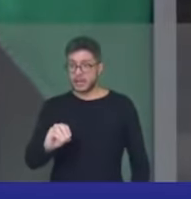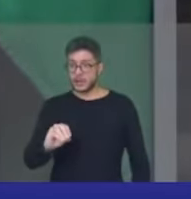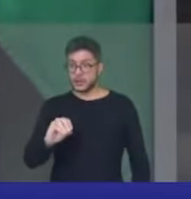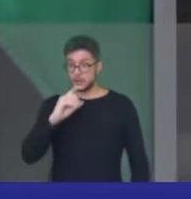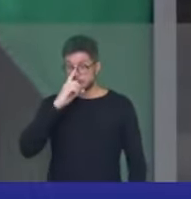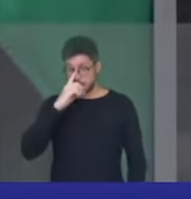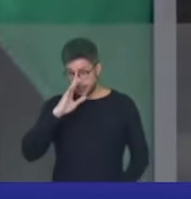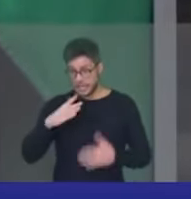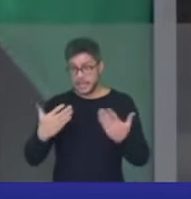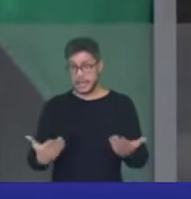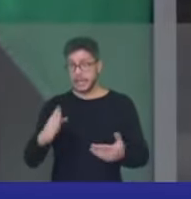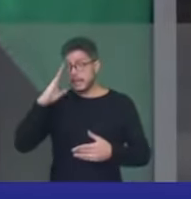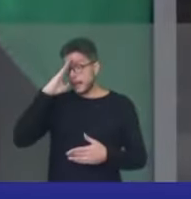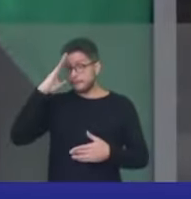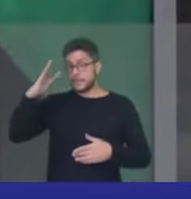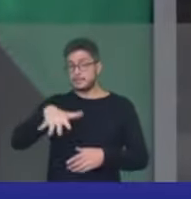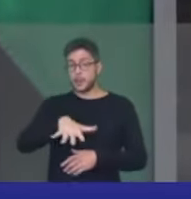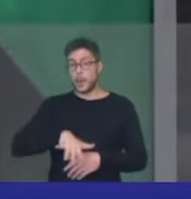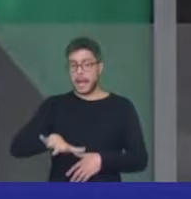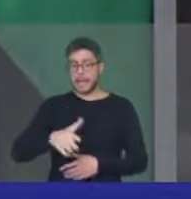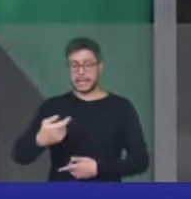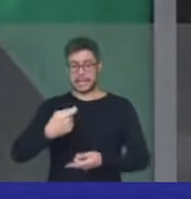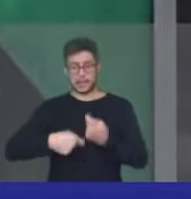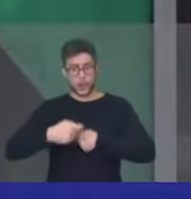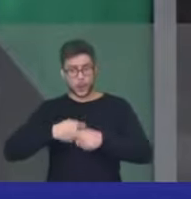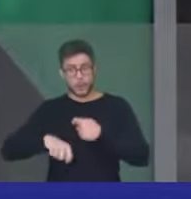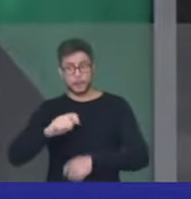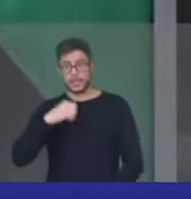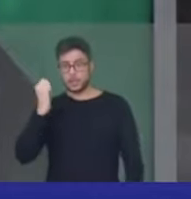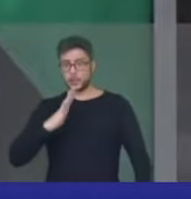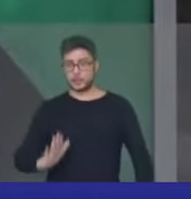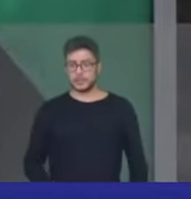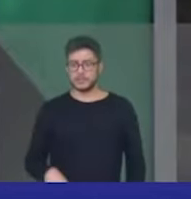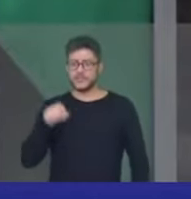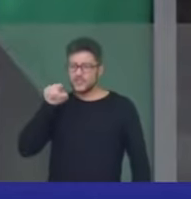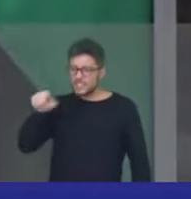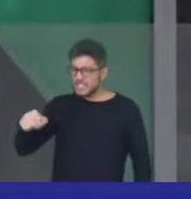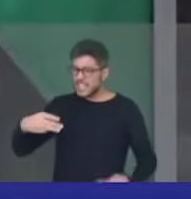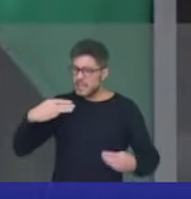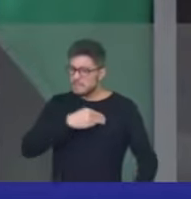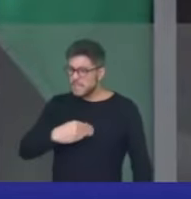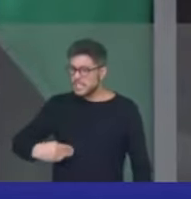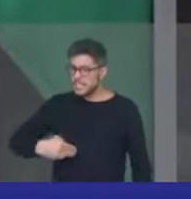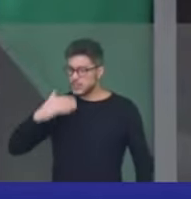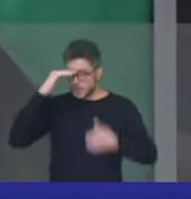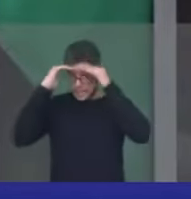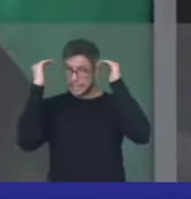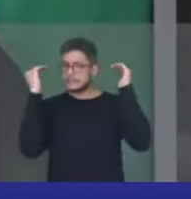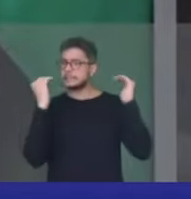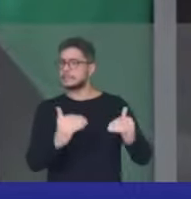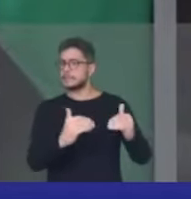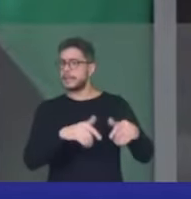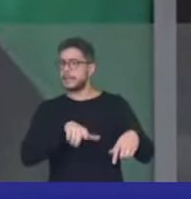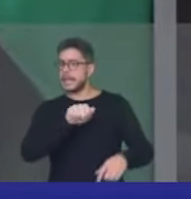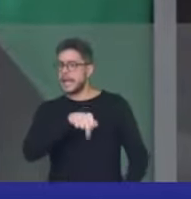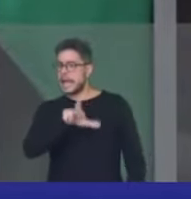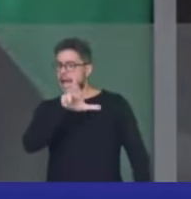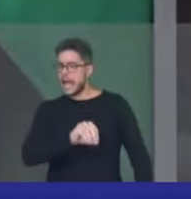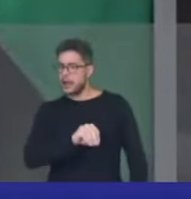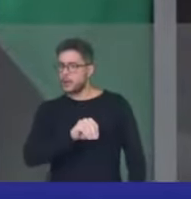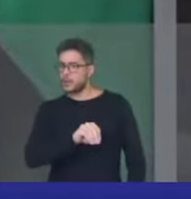e move esse país respeite o Agro Ministro respeite o Agro